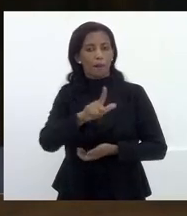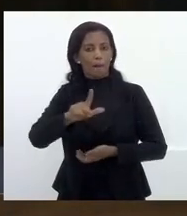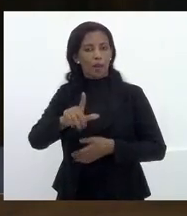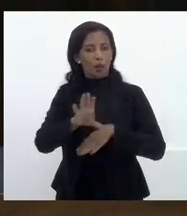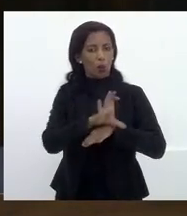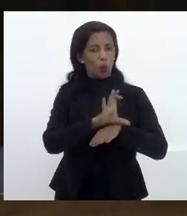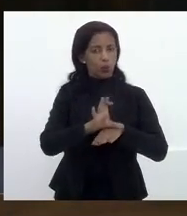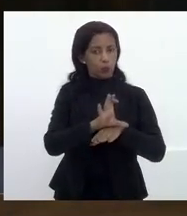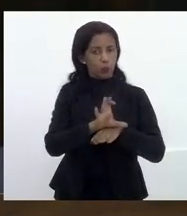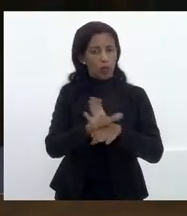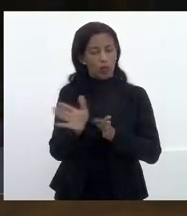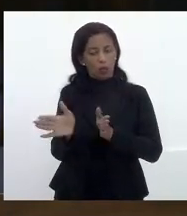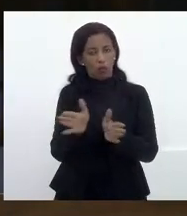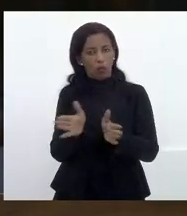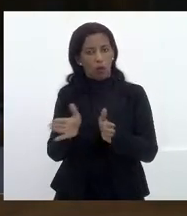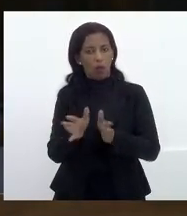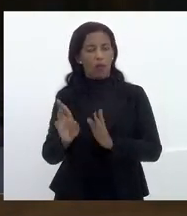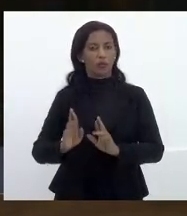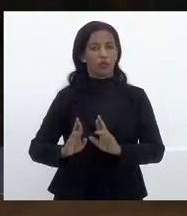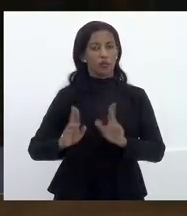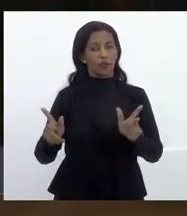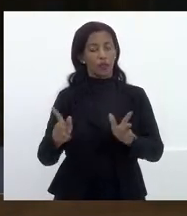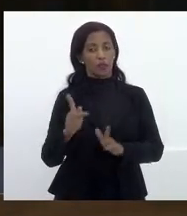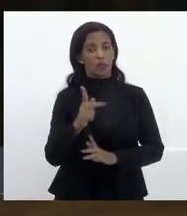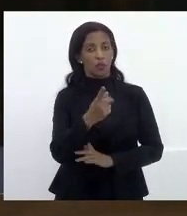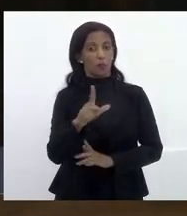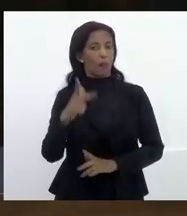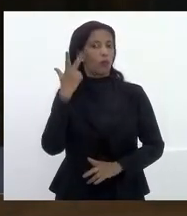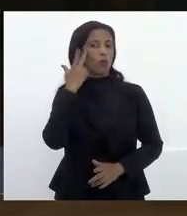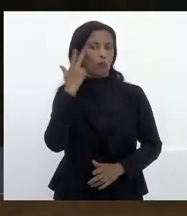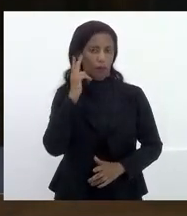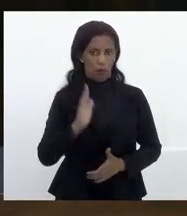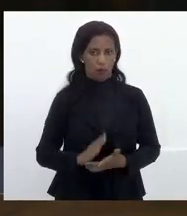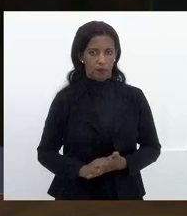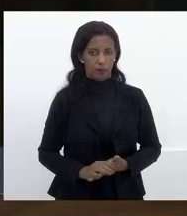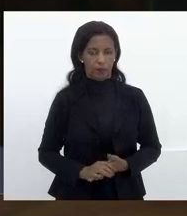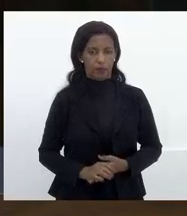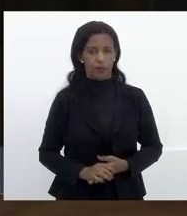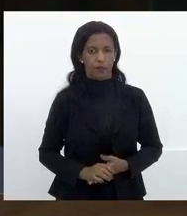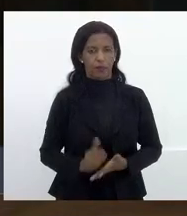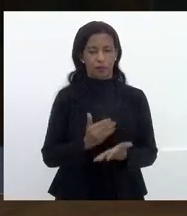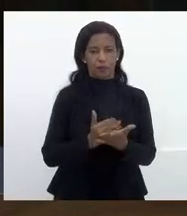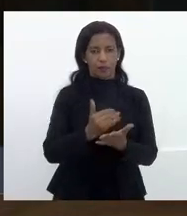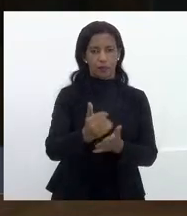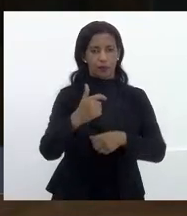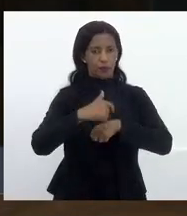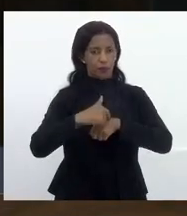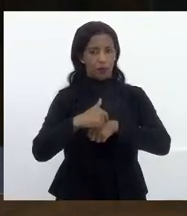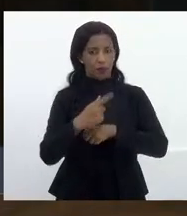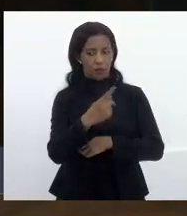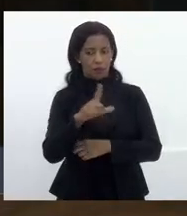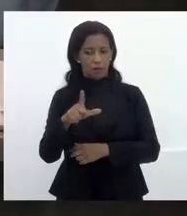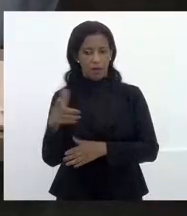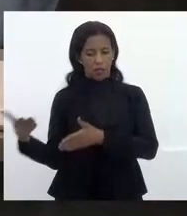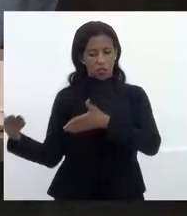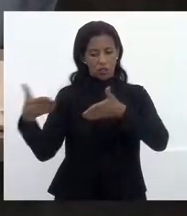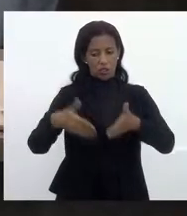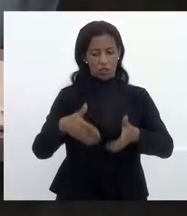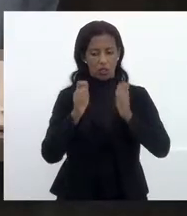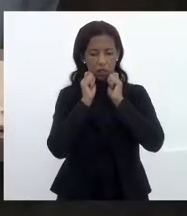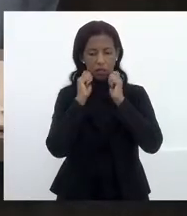ela tem uma tramitação diferenciada de um projeto de lei normal a partir do momento que esse projeto veio a